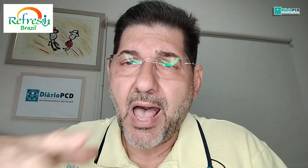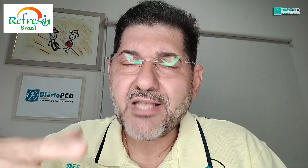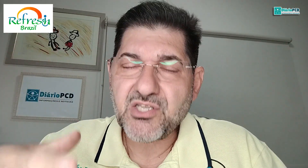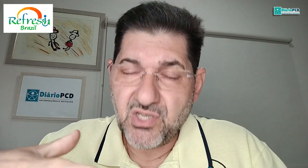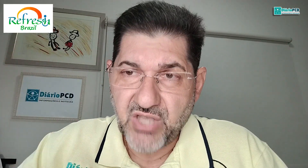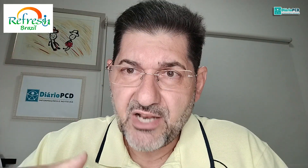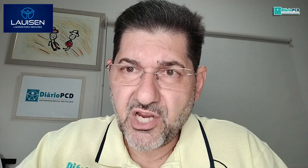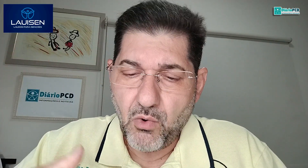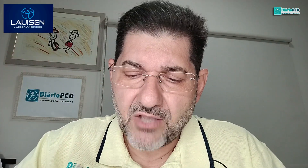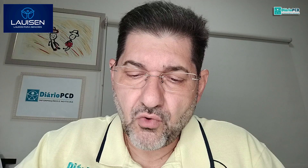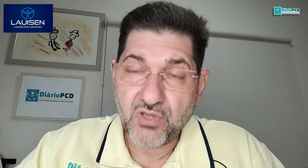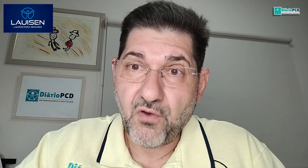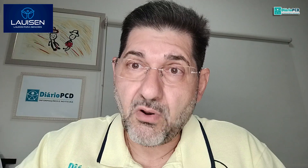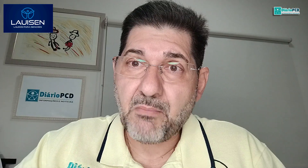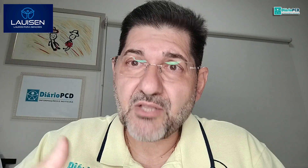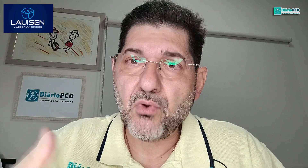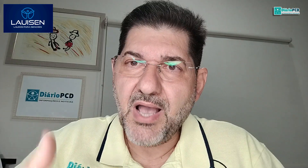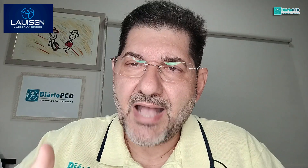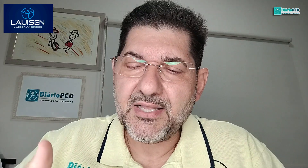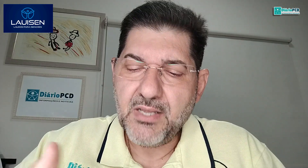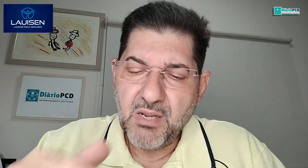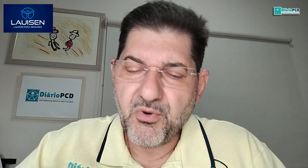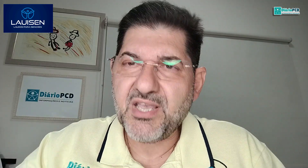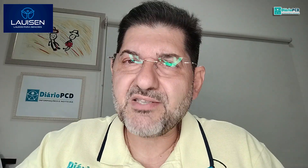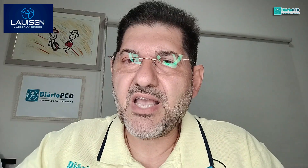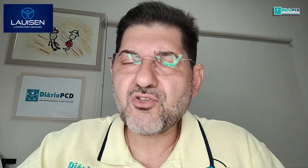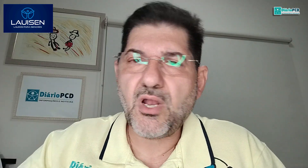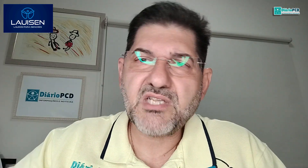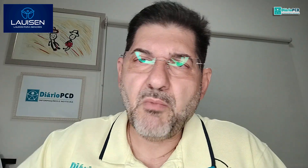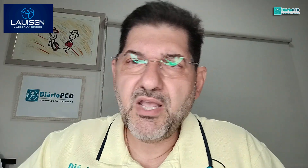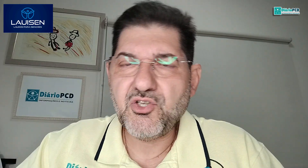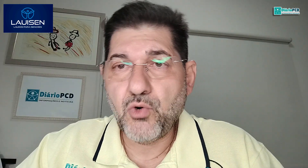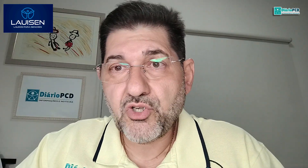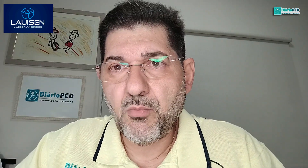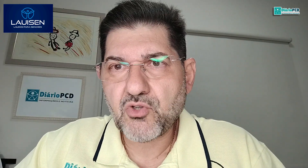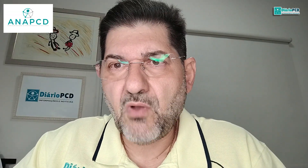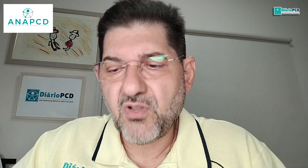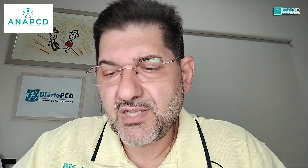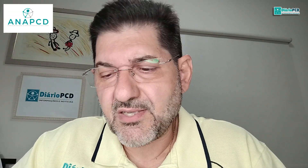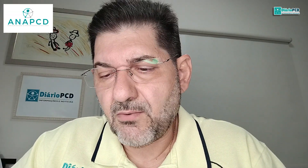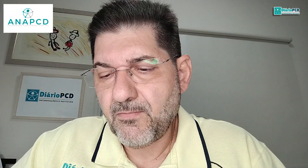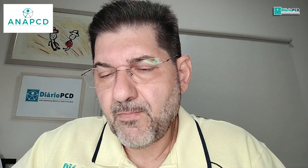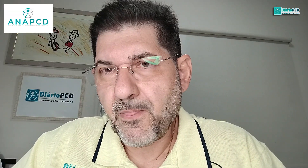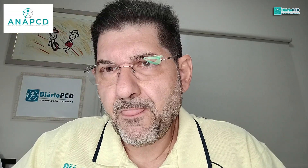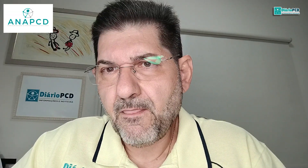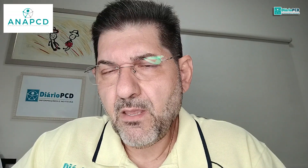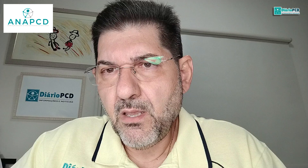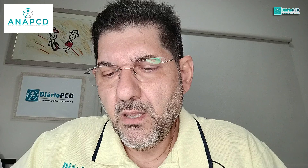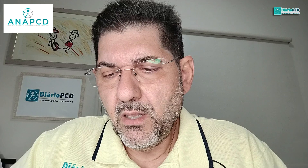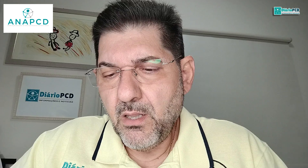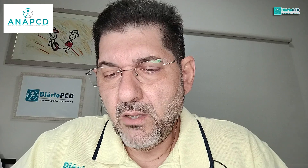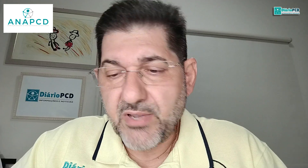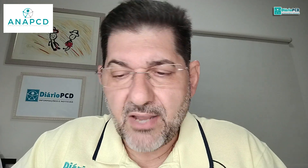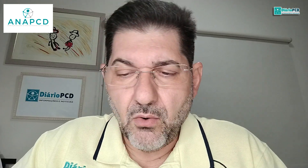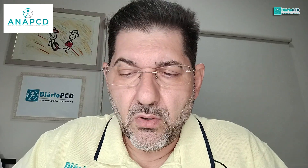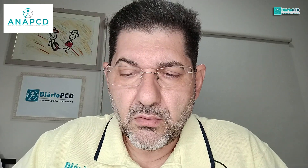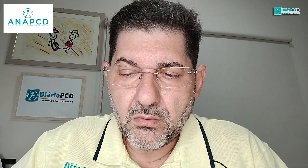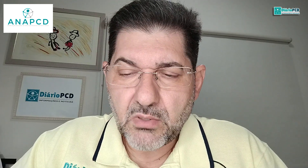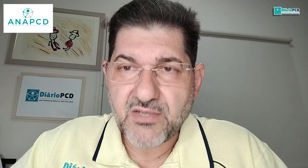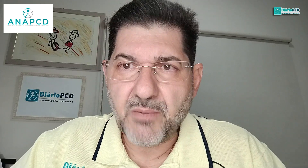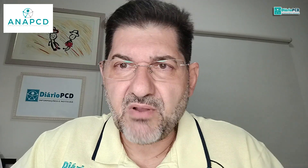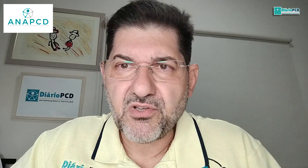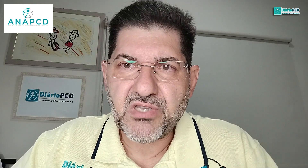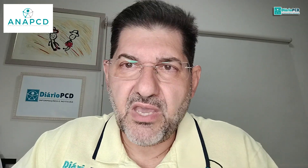E as articulações foram na madrugada, porque às 10 horas da manhã de hoje começou a votação. E eu